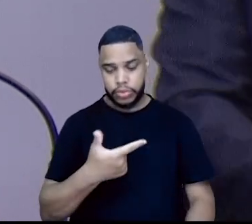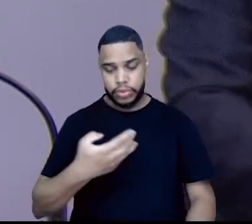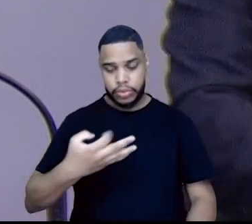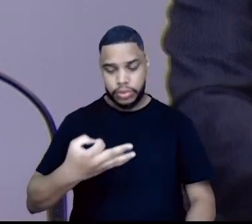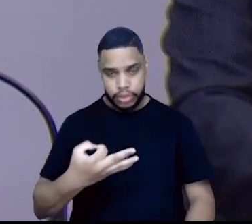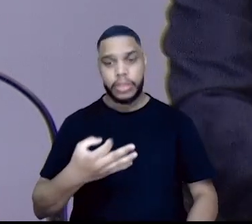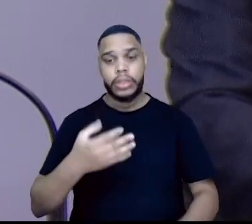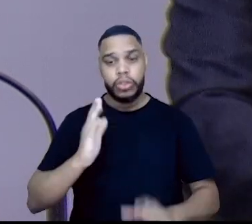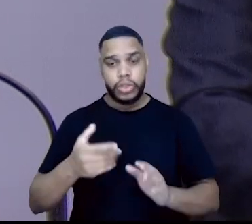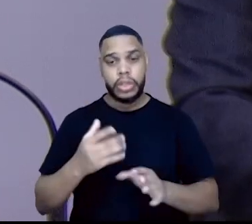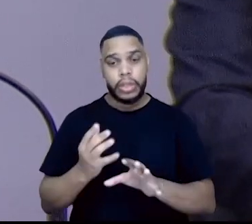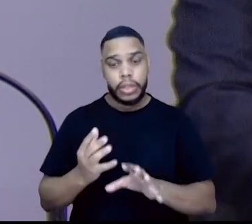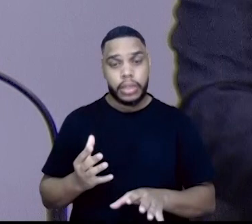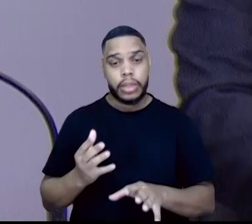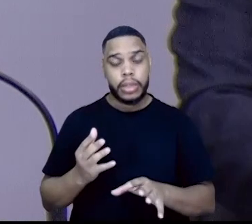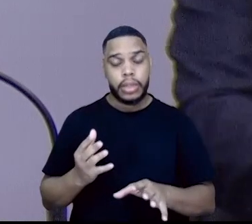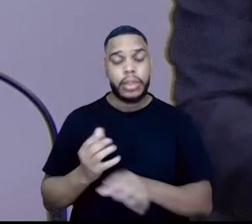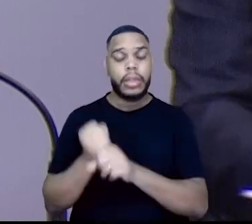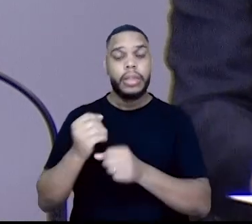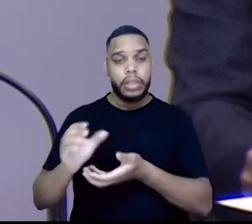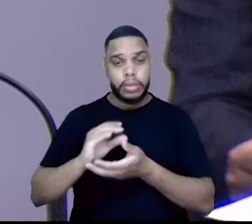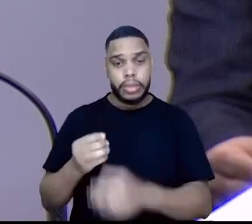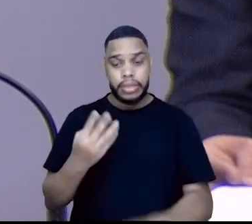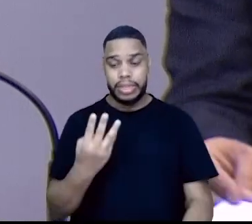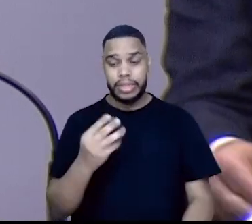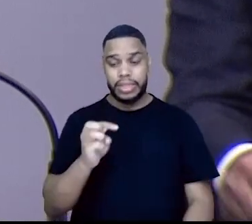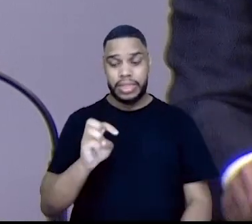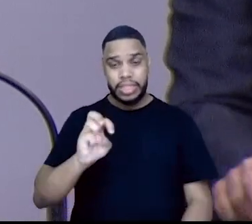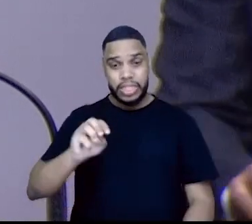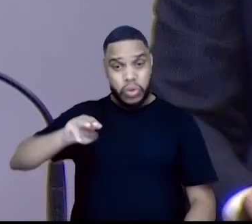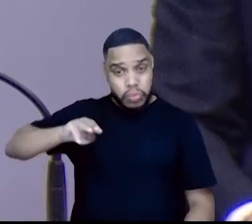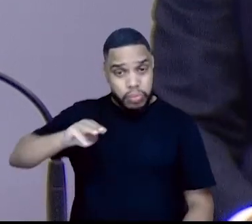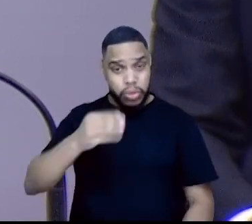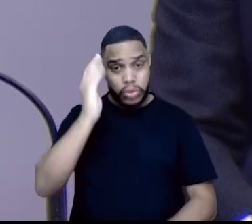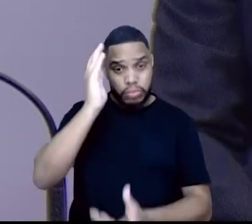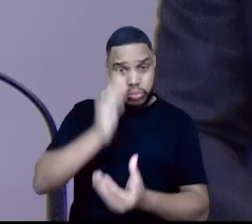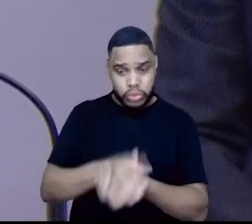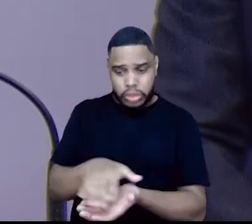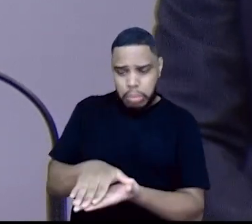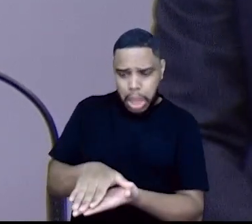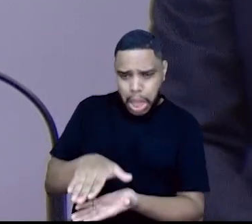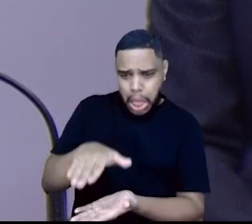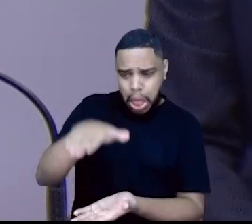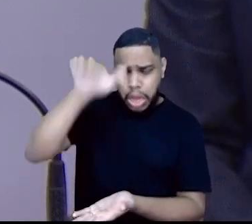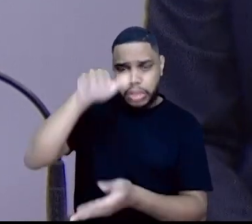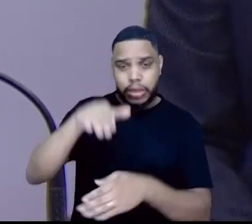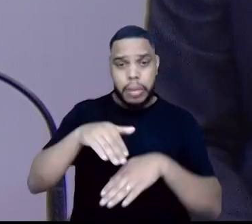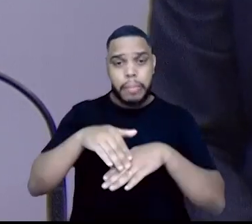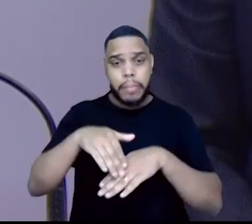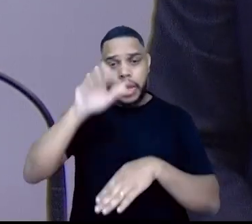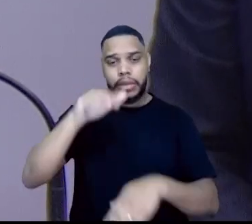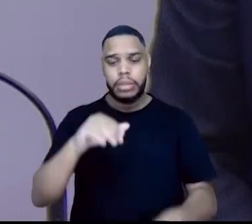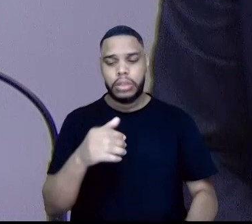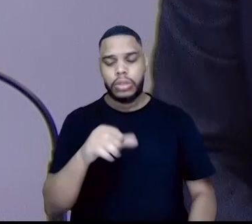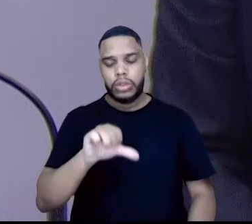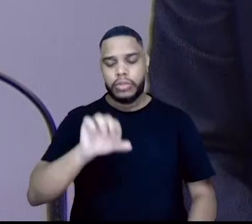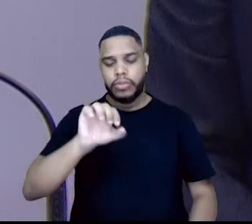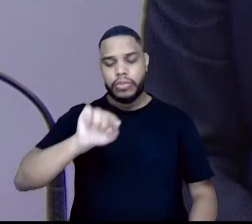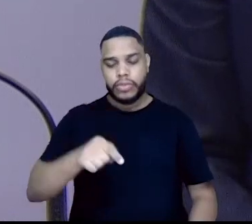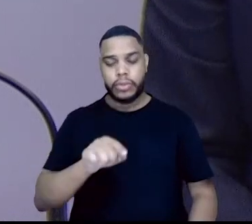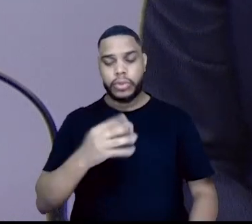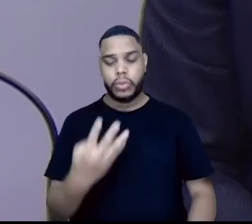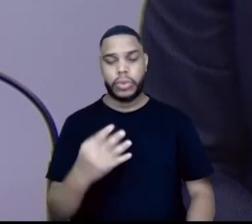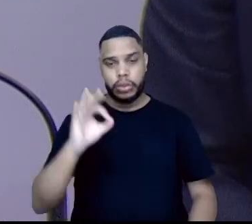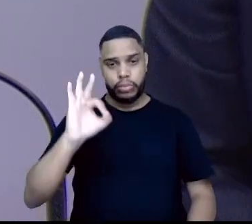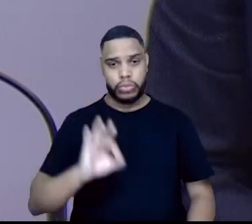recebeu 35 milhões de processos novos, representando um aumento de 9,4% em relação ao ano